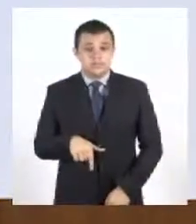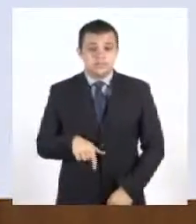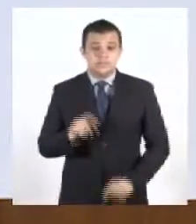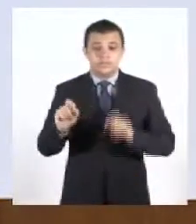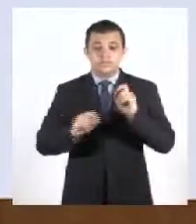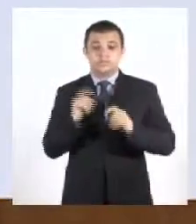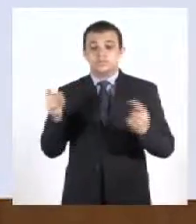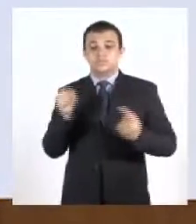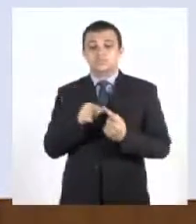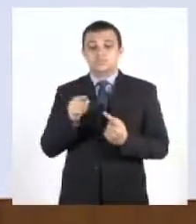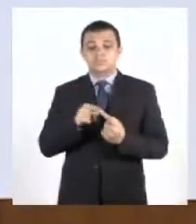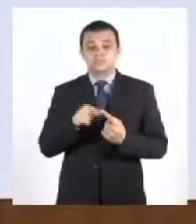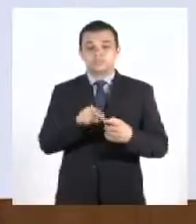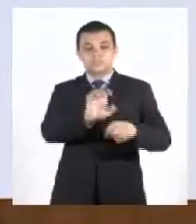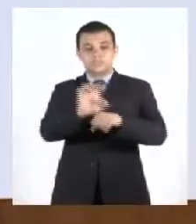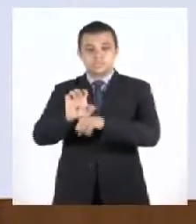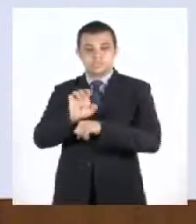Estados-membros.